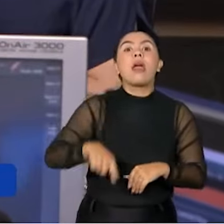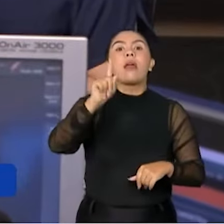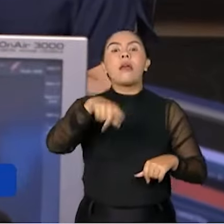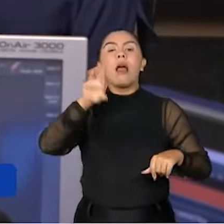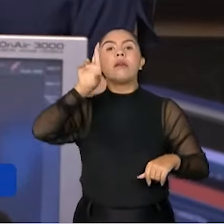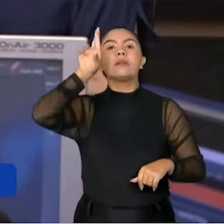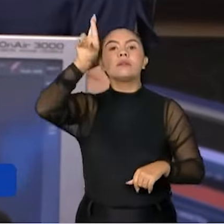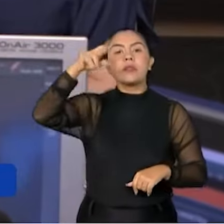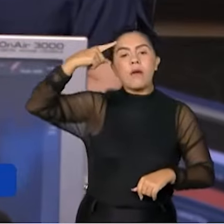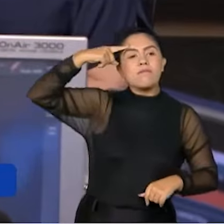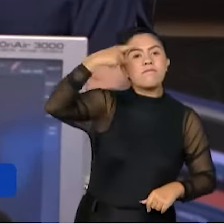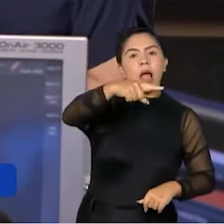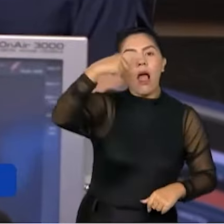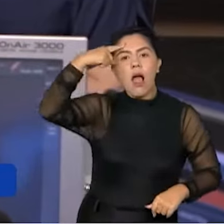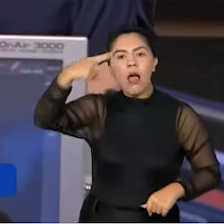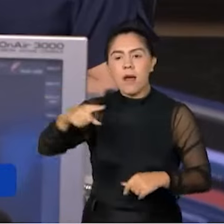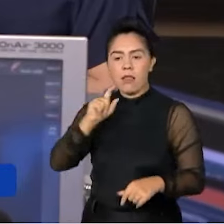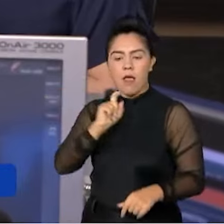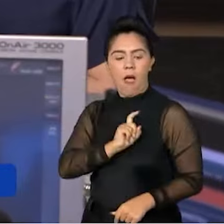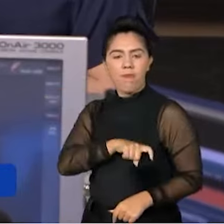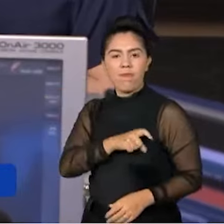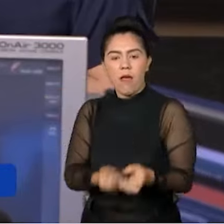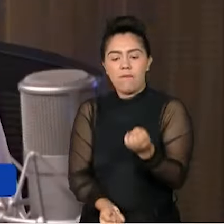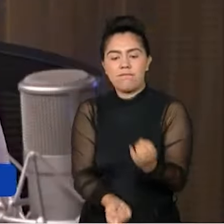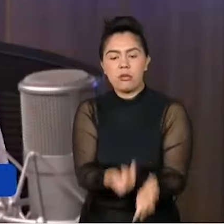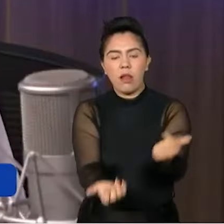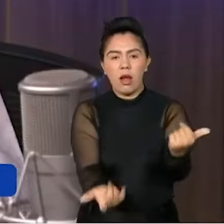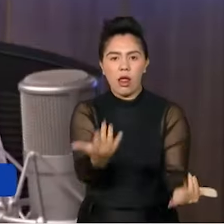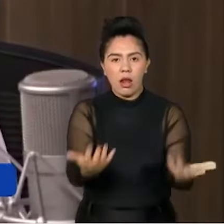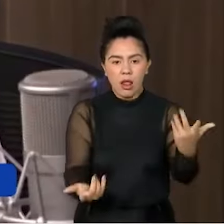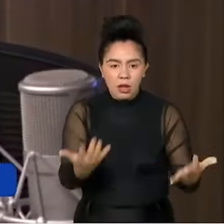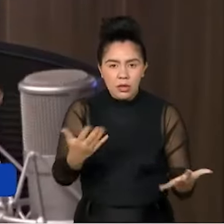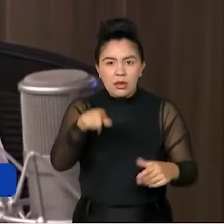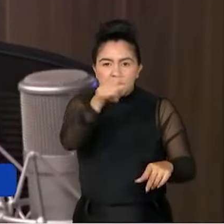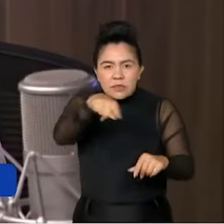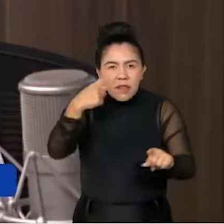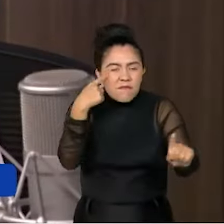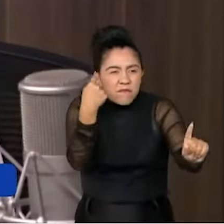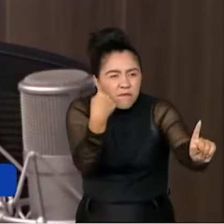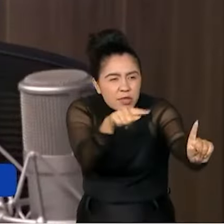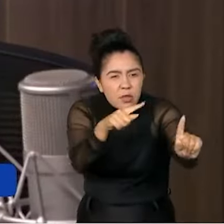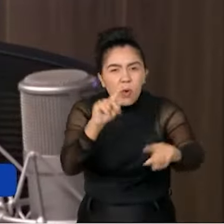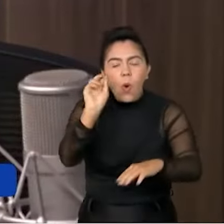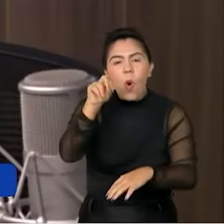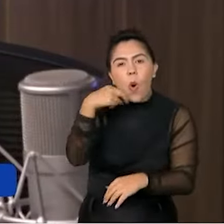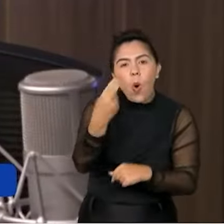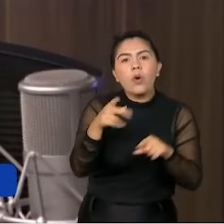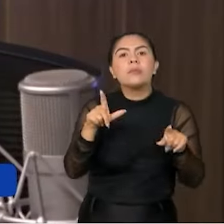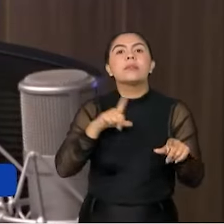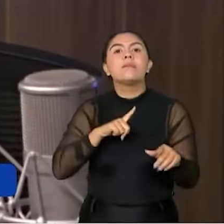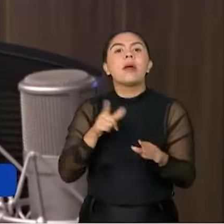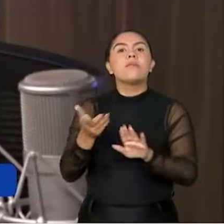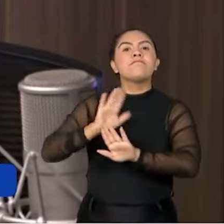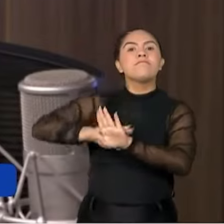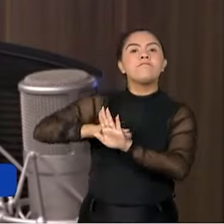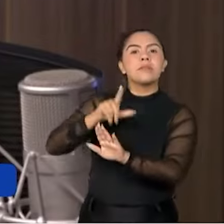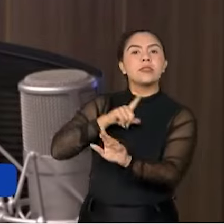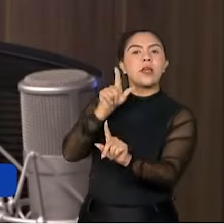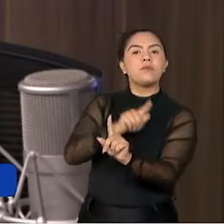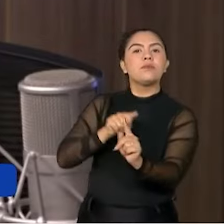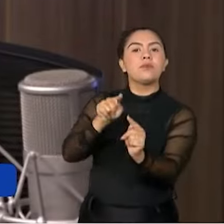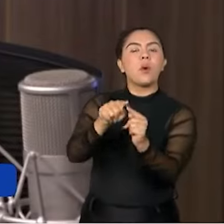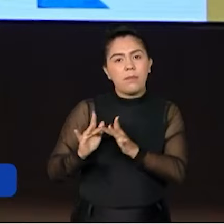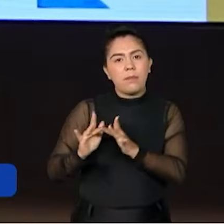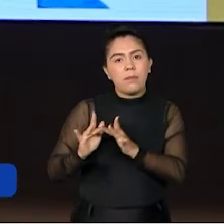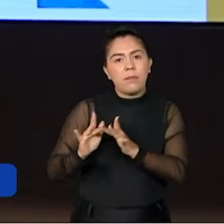os mandantes, para além daquele que você viu ou por alguma razão tem um registro dele